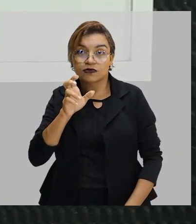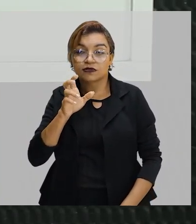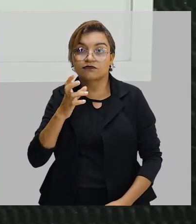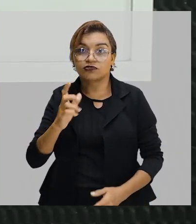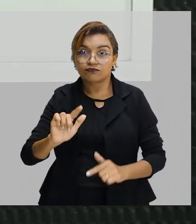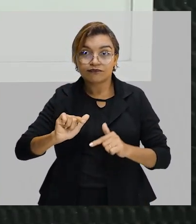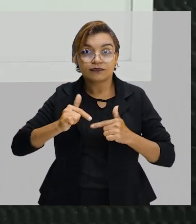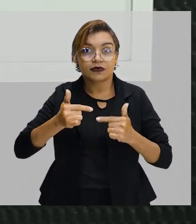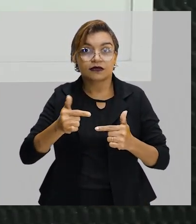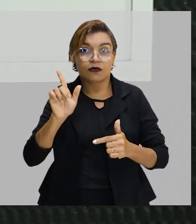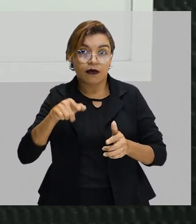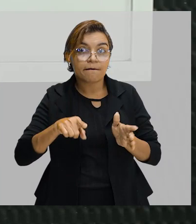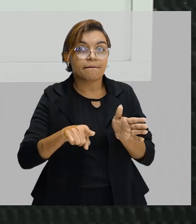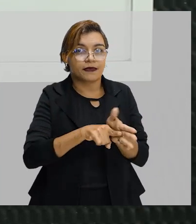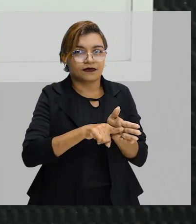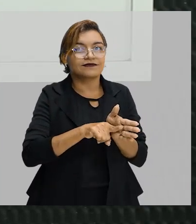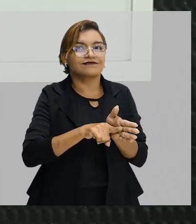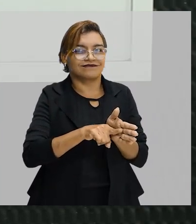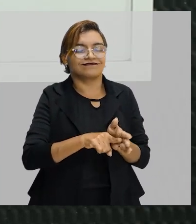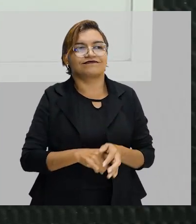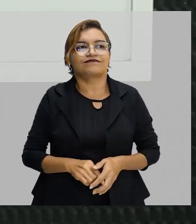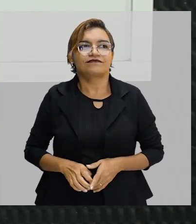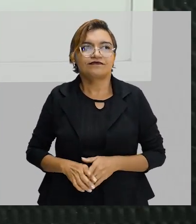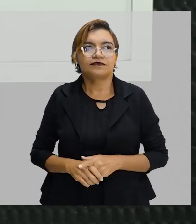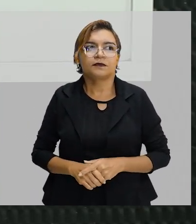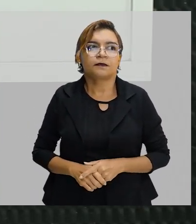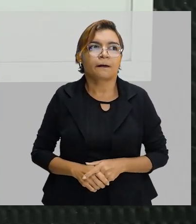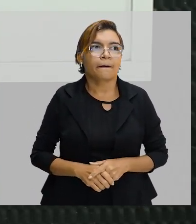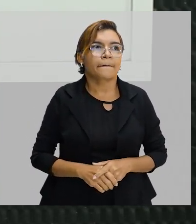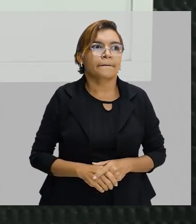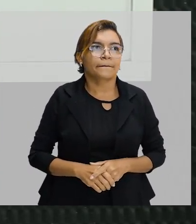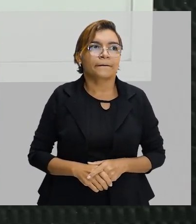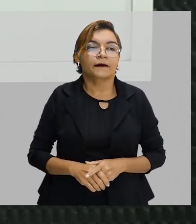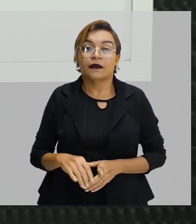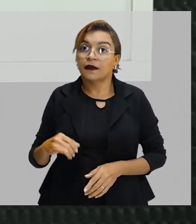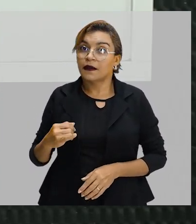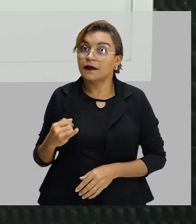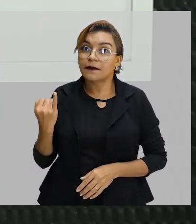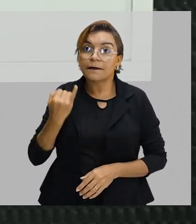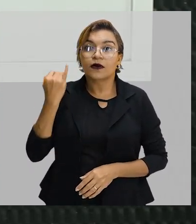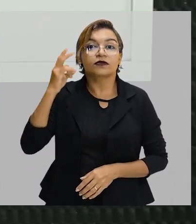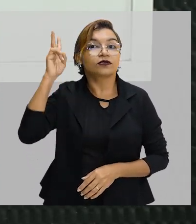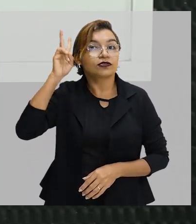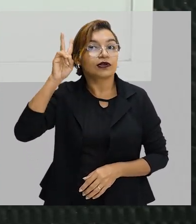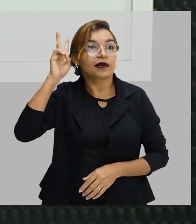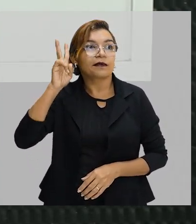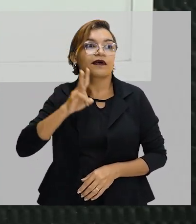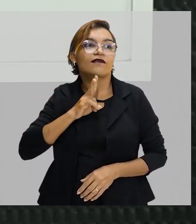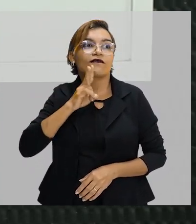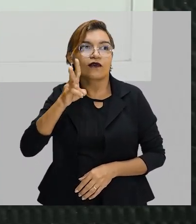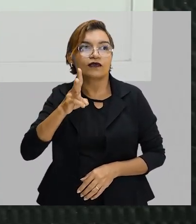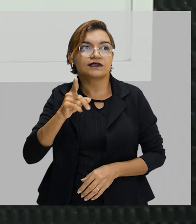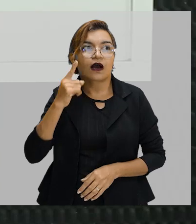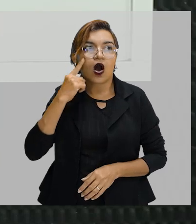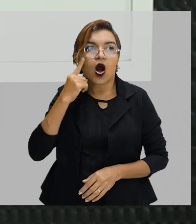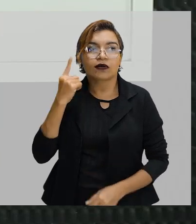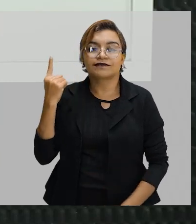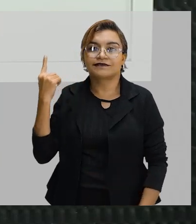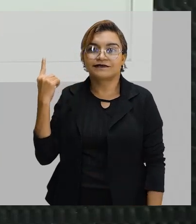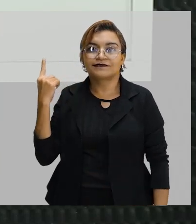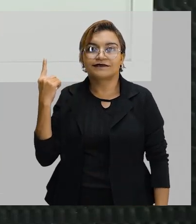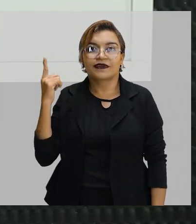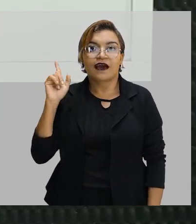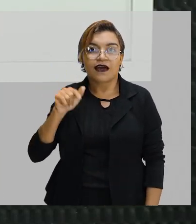ok? Então essa é, né, só para lembrar que força é essa que está agindo, vai ser